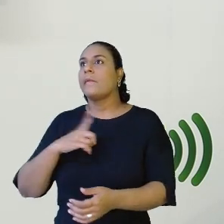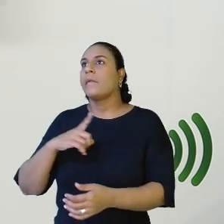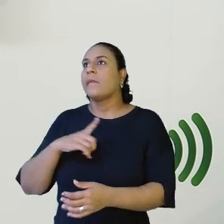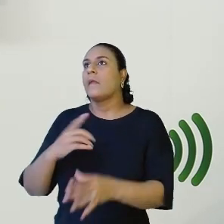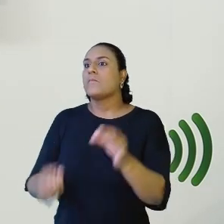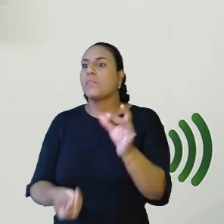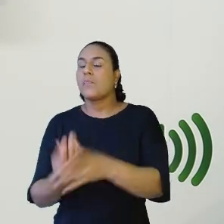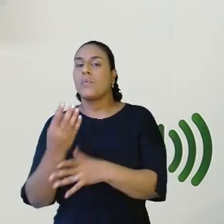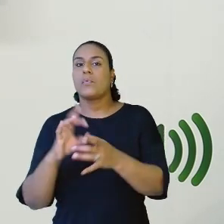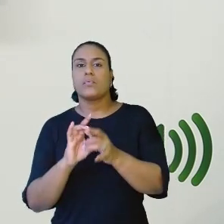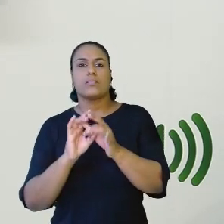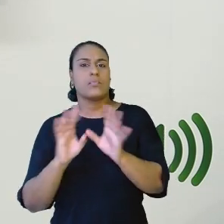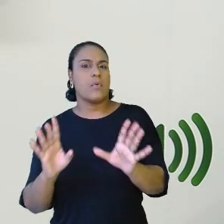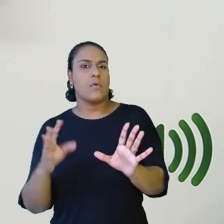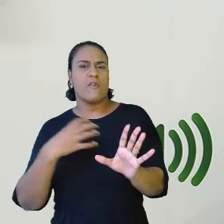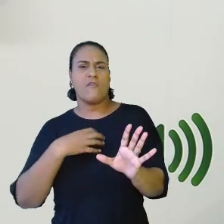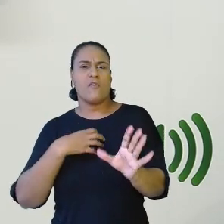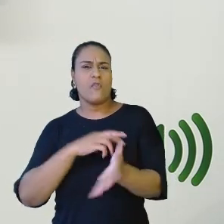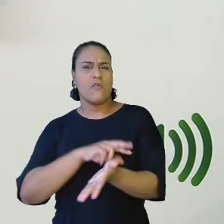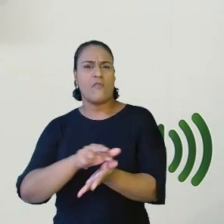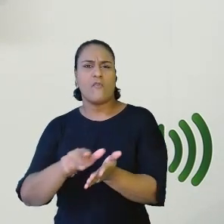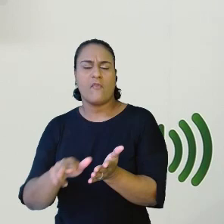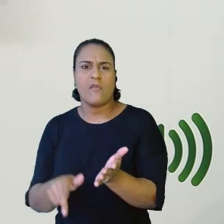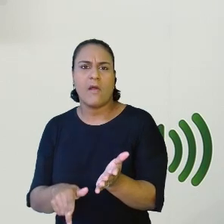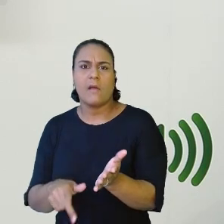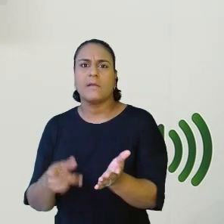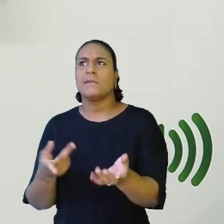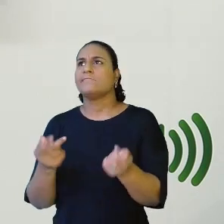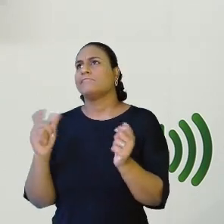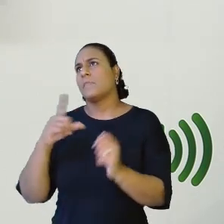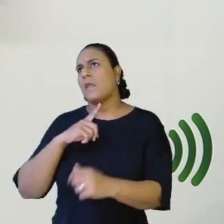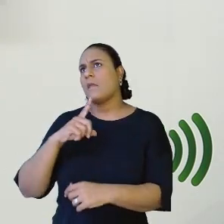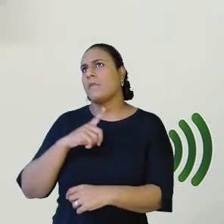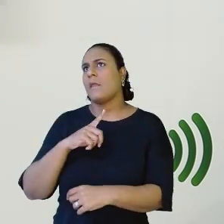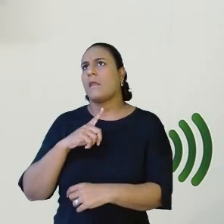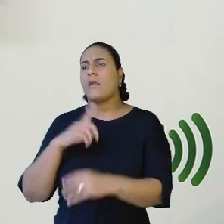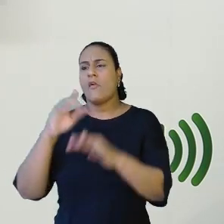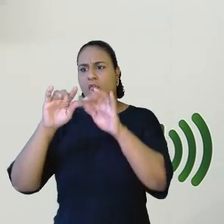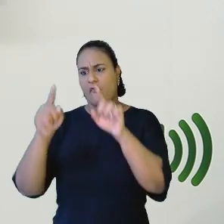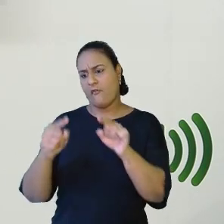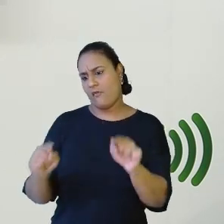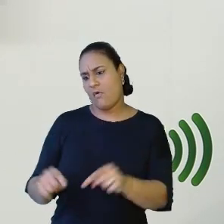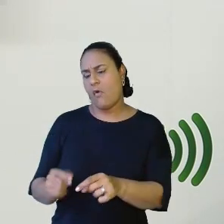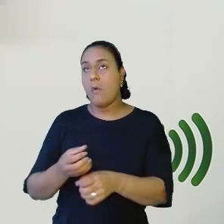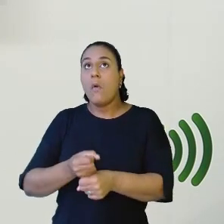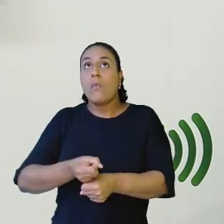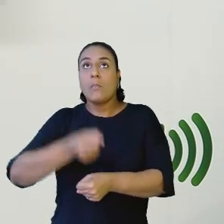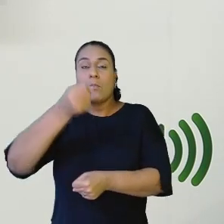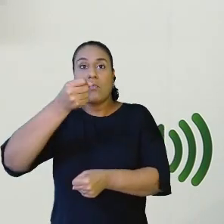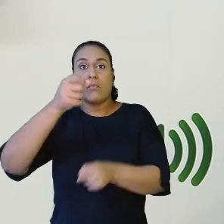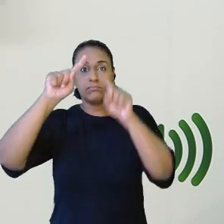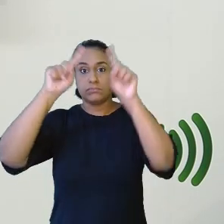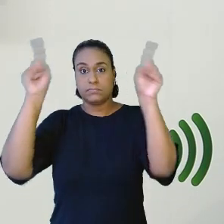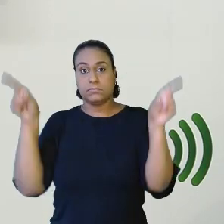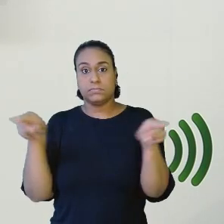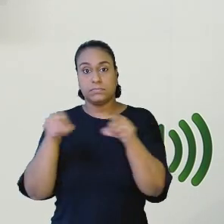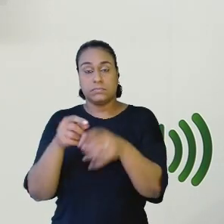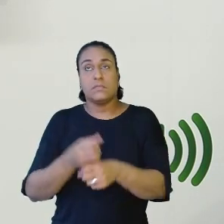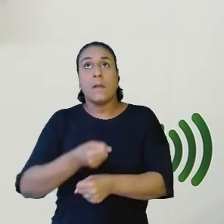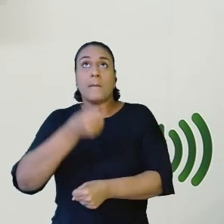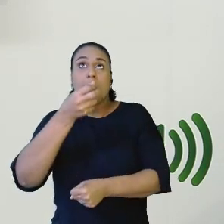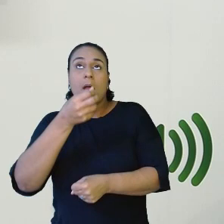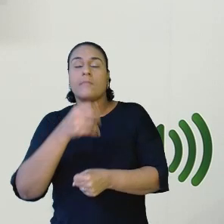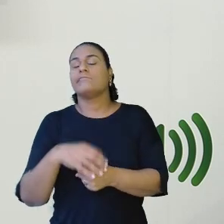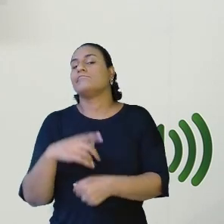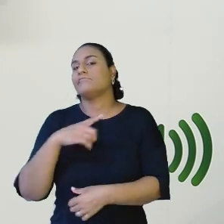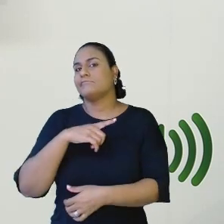de diversas formas. Tem cyberpoema que tem a forma de uma bota, de um guarda-chuva, e o texto ele vai trazendo